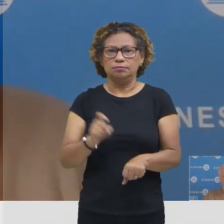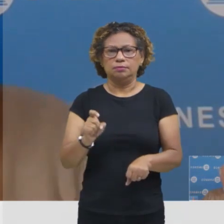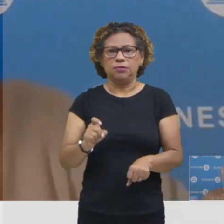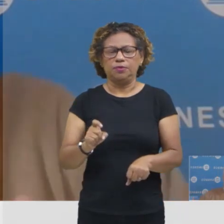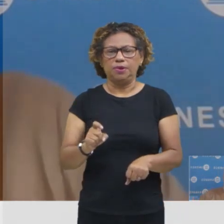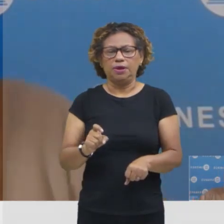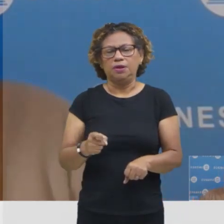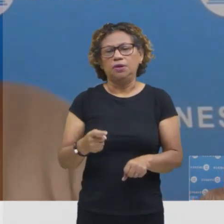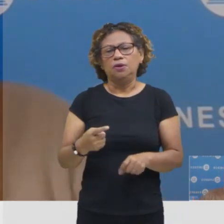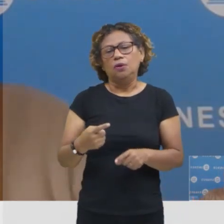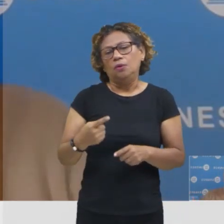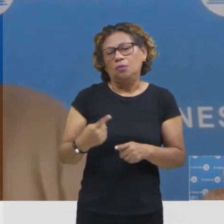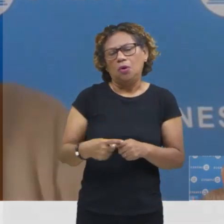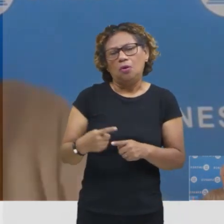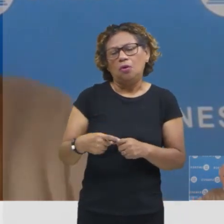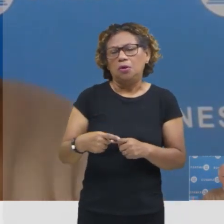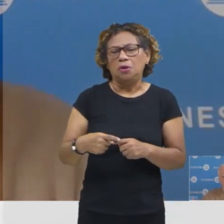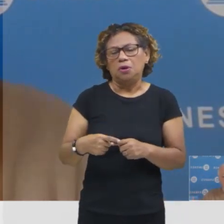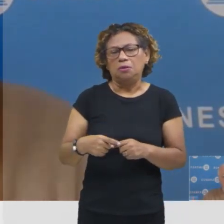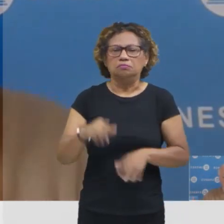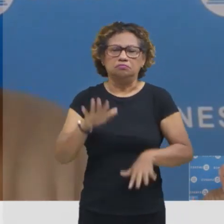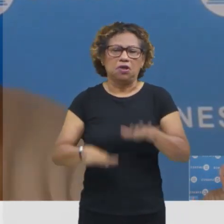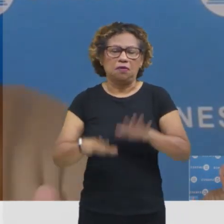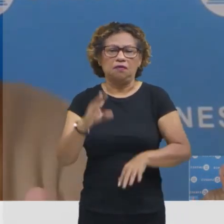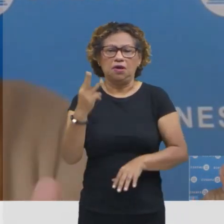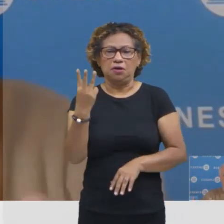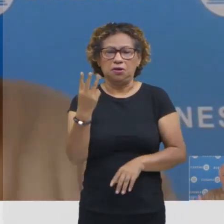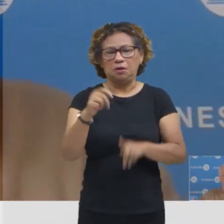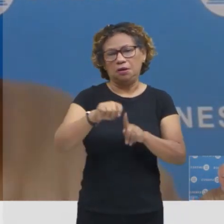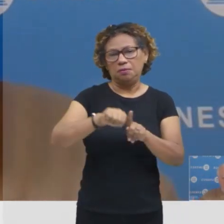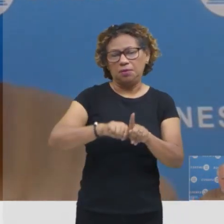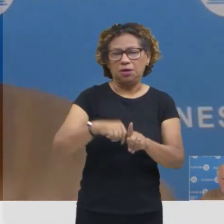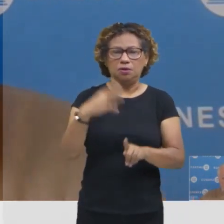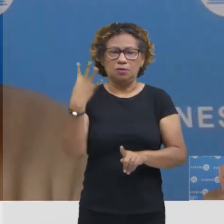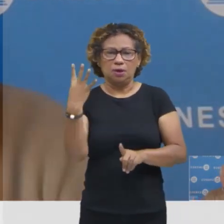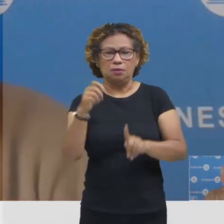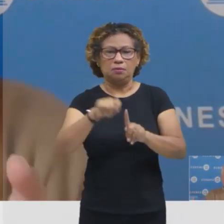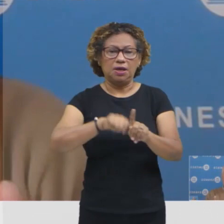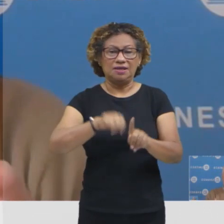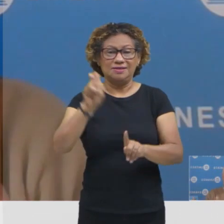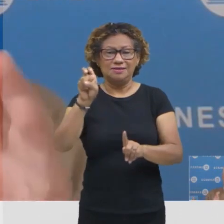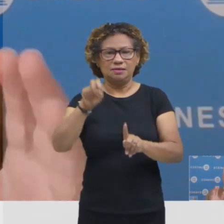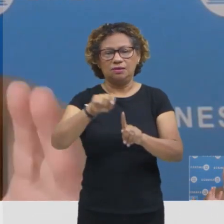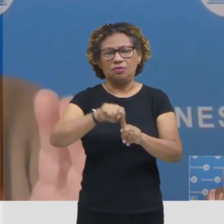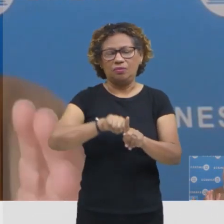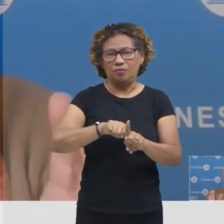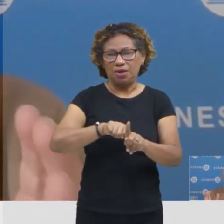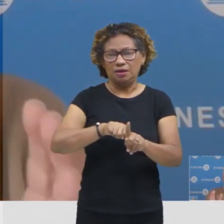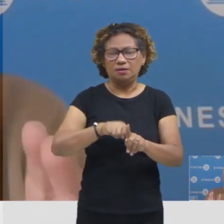vai durar 3 meses, 4 meses, 5 meses, vai